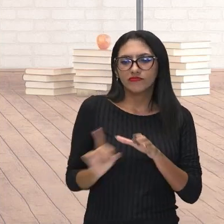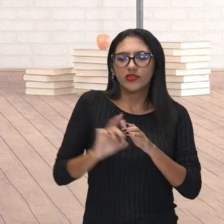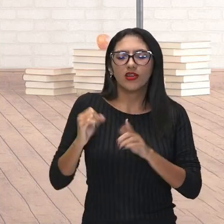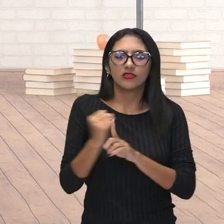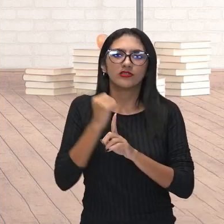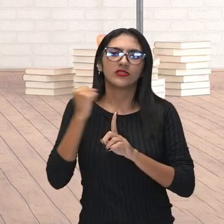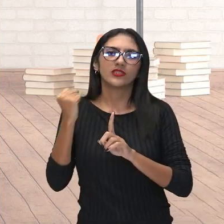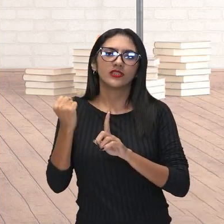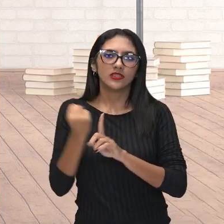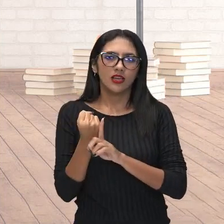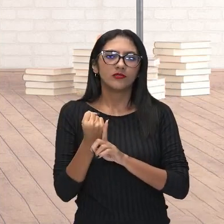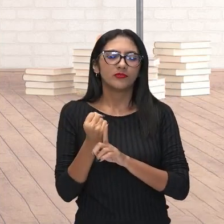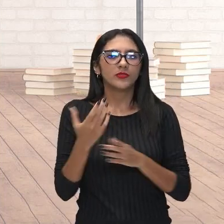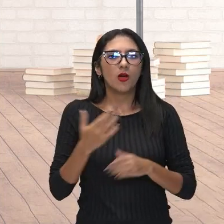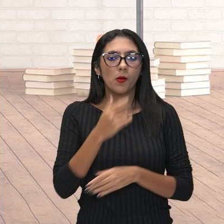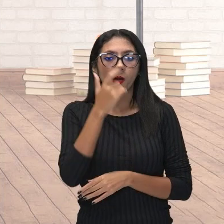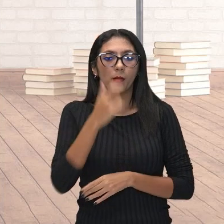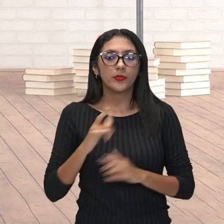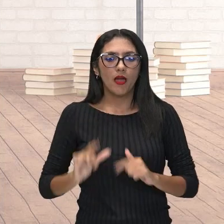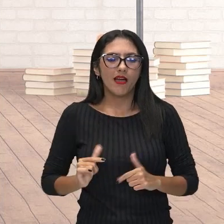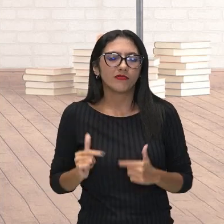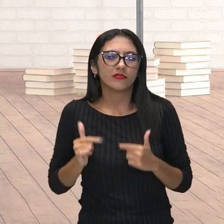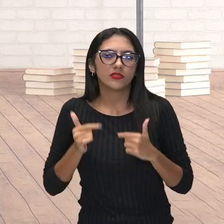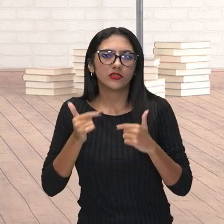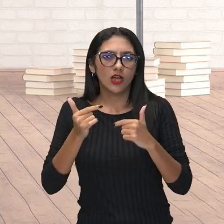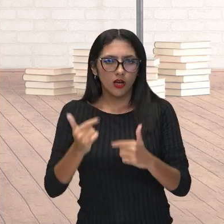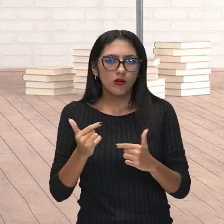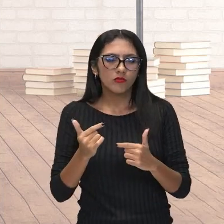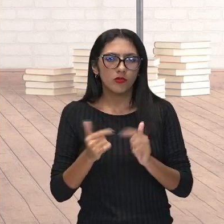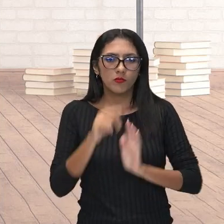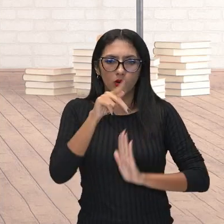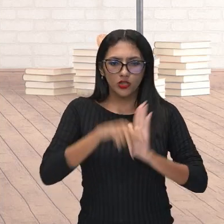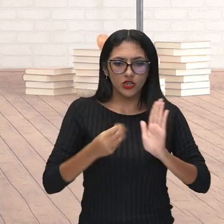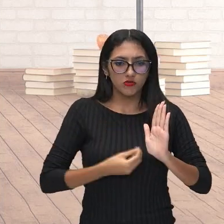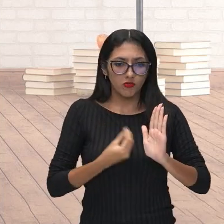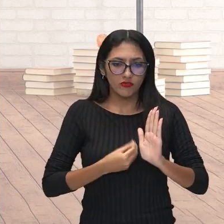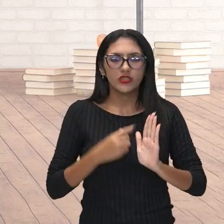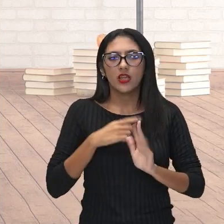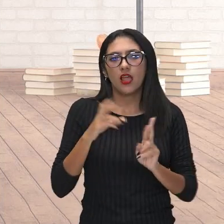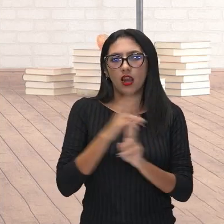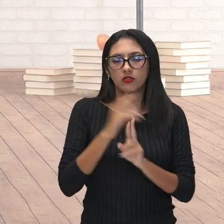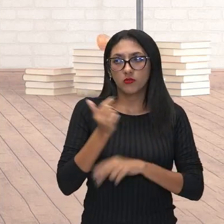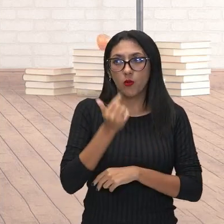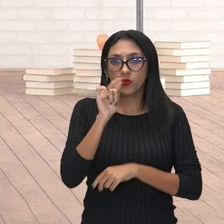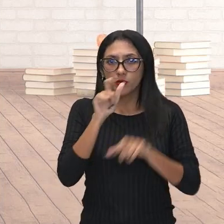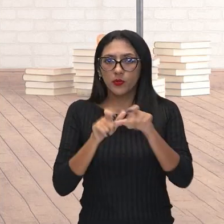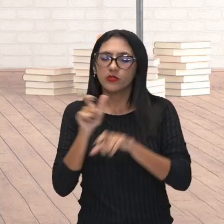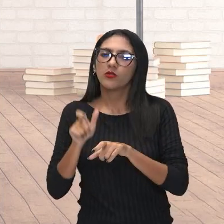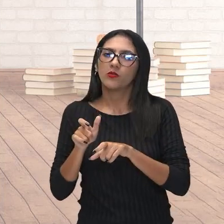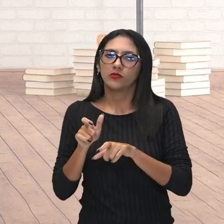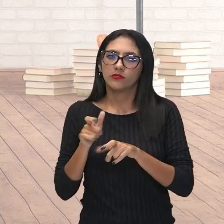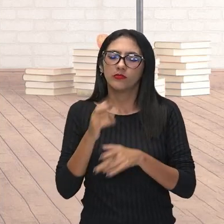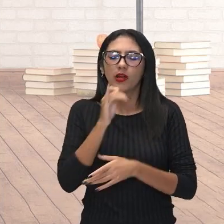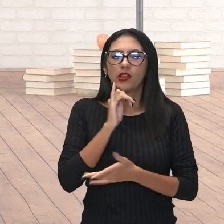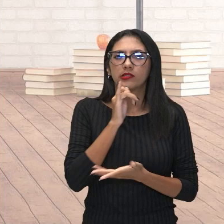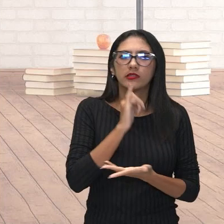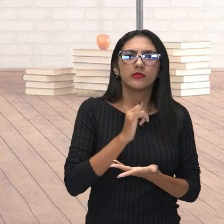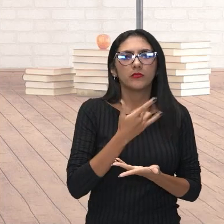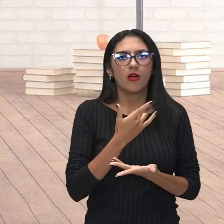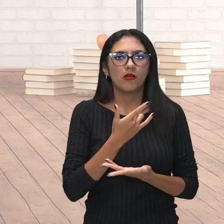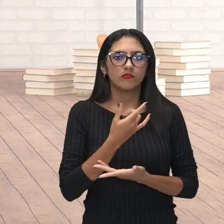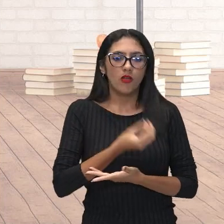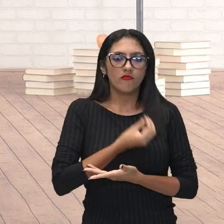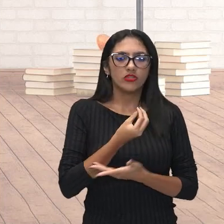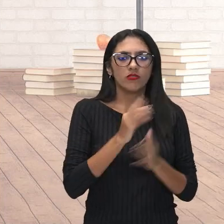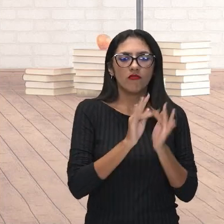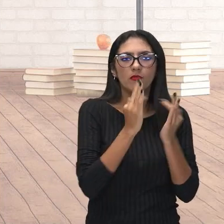minha ação, ela vai interferir na vida de outras pessoas. Seja ali no seu contexto familiar, seja ali